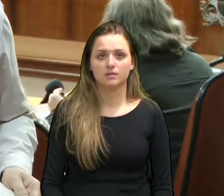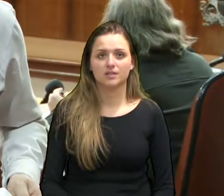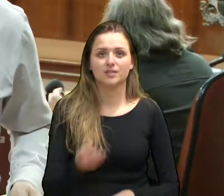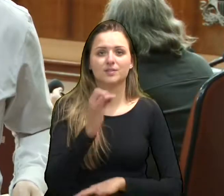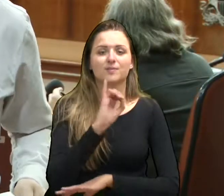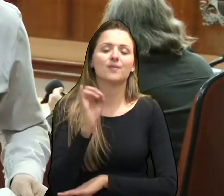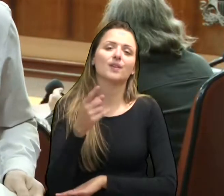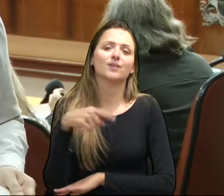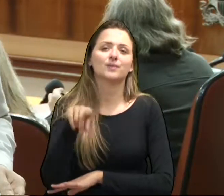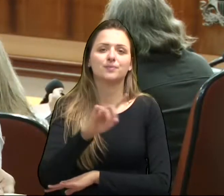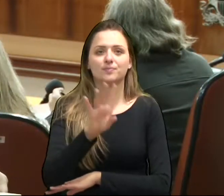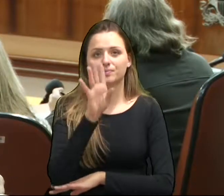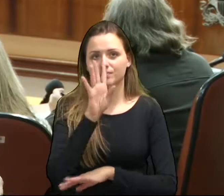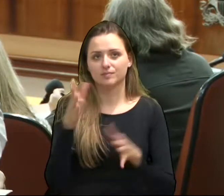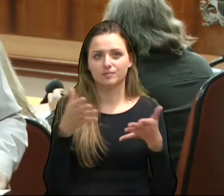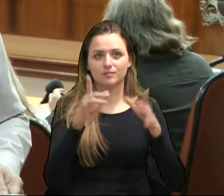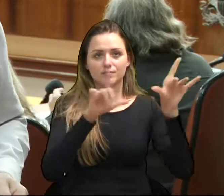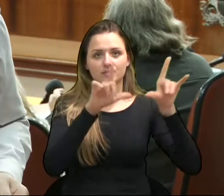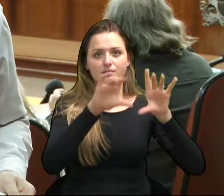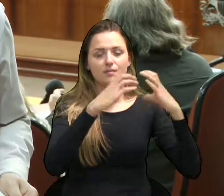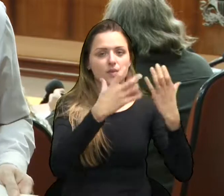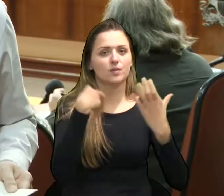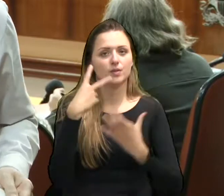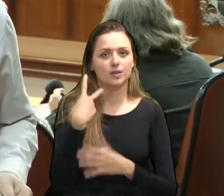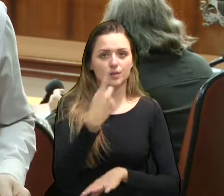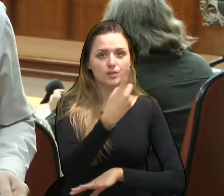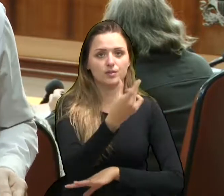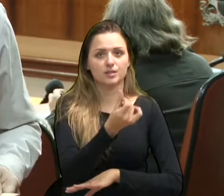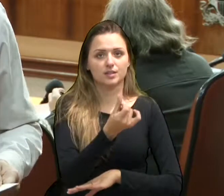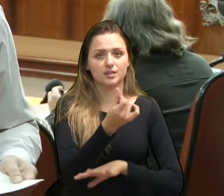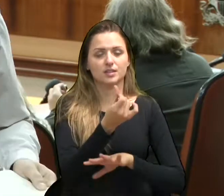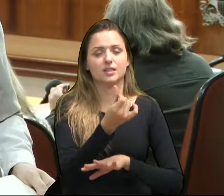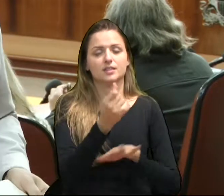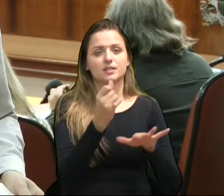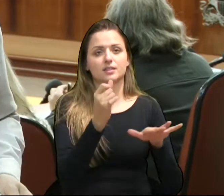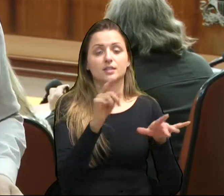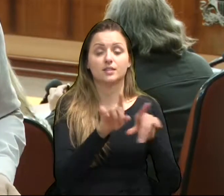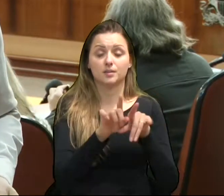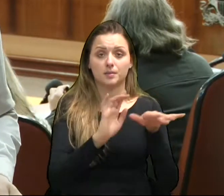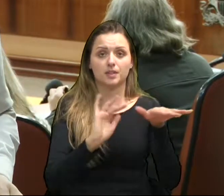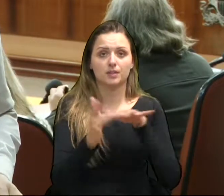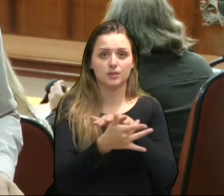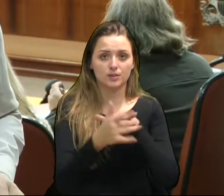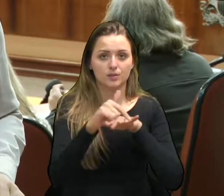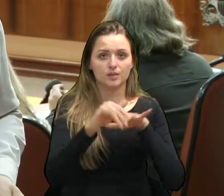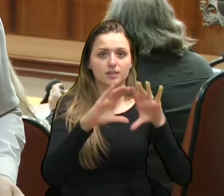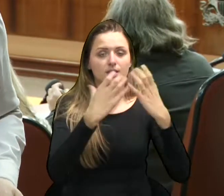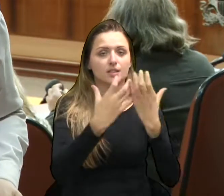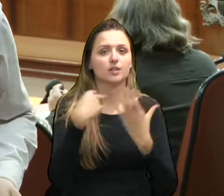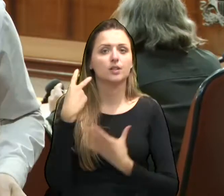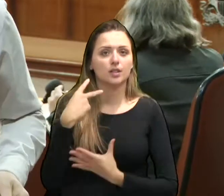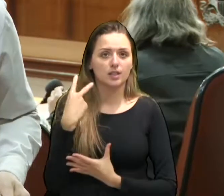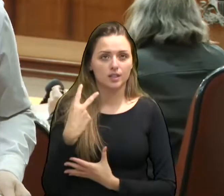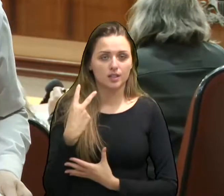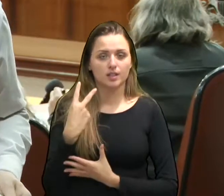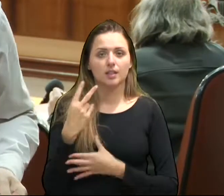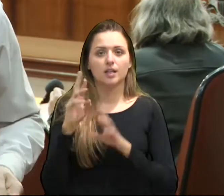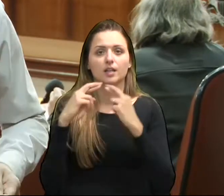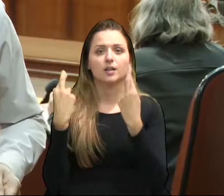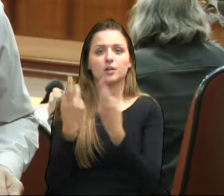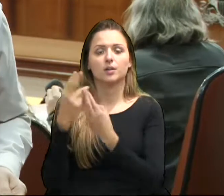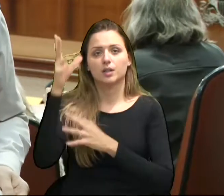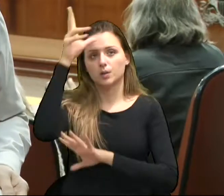Olá, você acompanha a partir de agora pela TV Câmara Caxias, canal 16 da NET, e também através das redes sociais da Câmara Municipal de Caxias do Sul, audiência